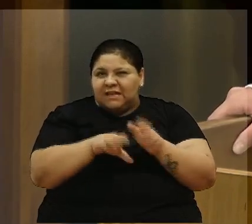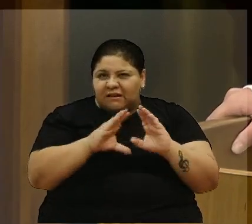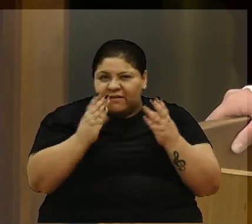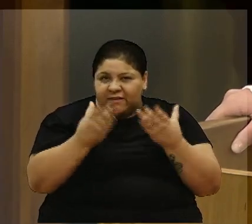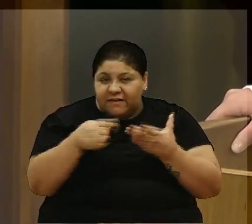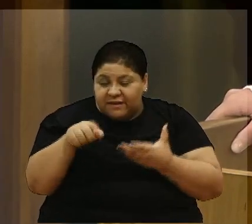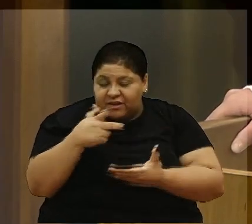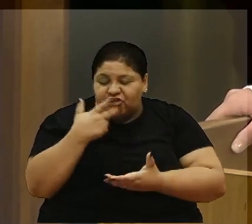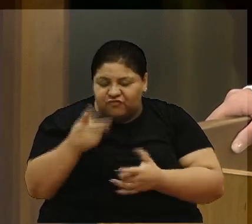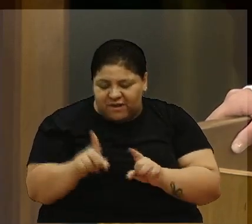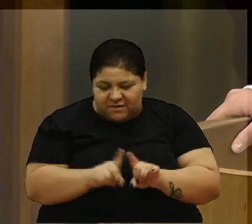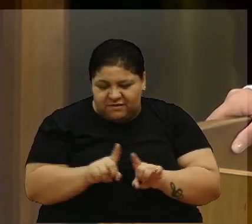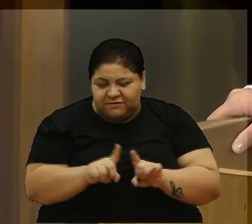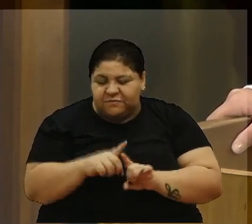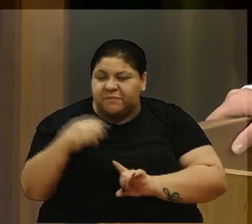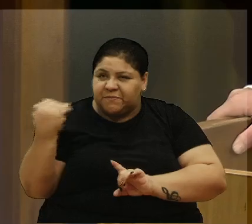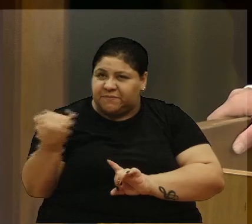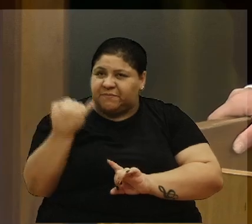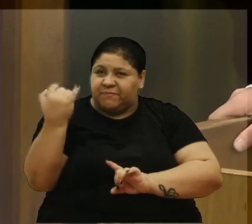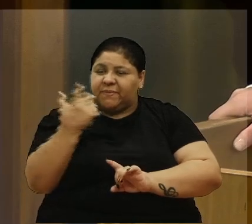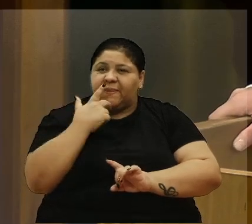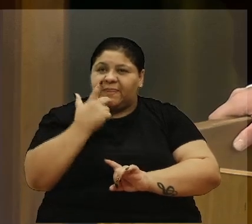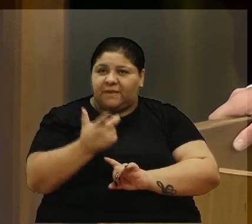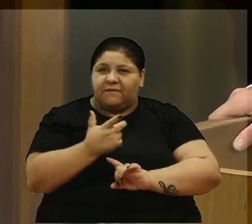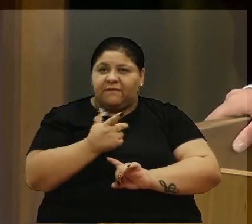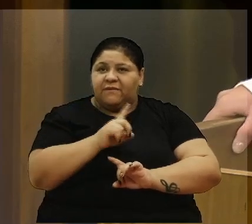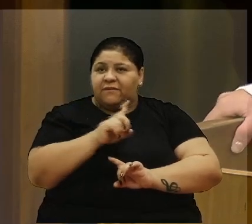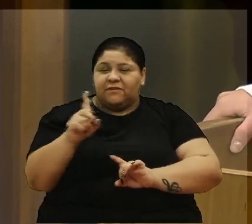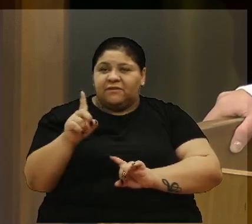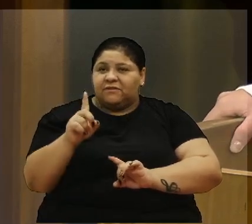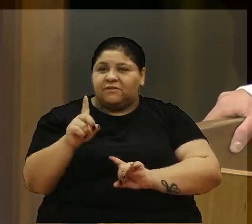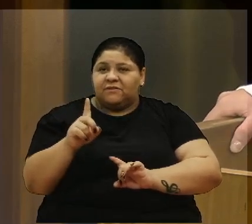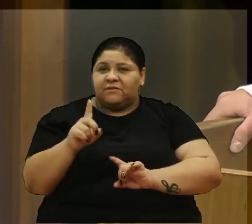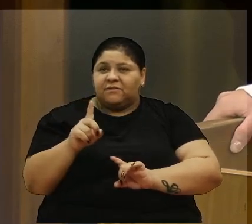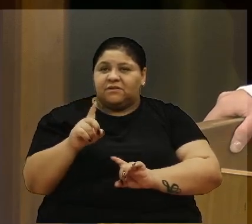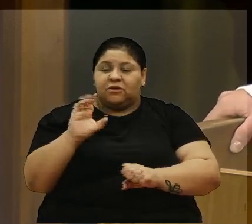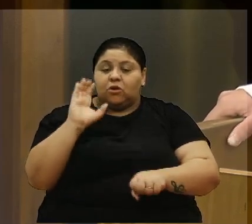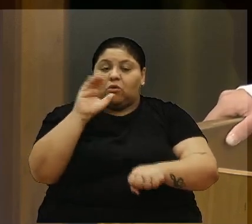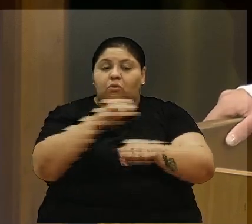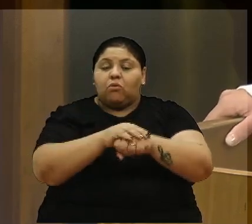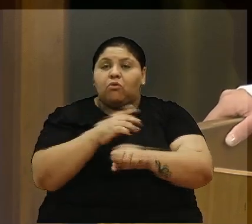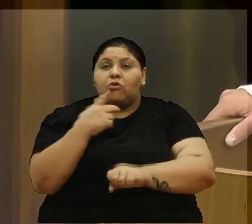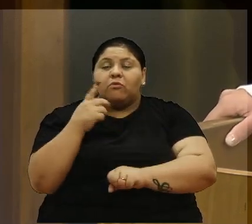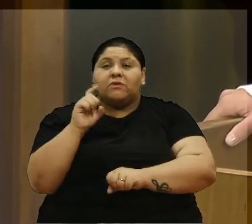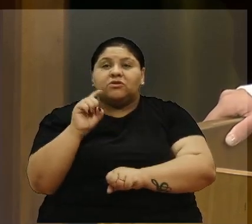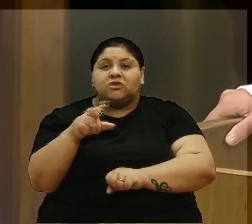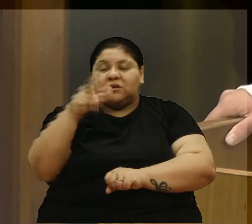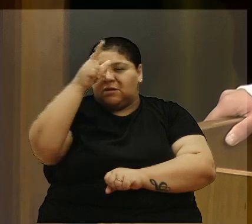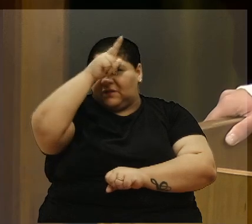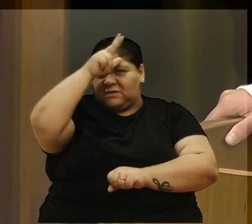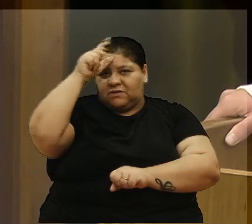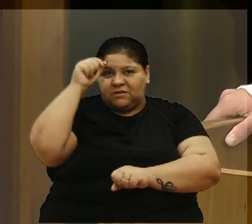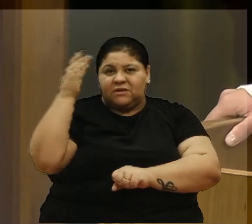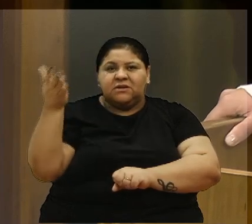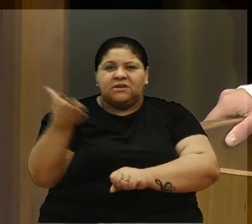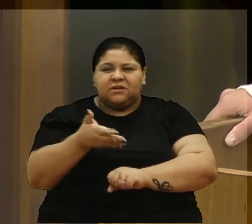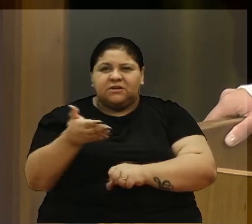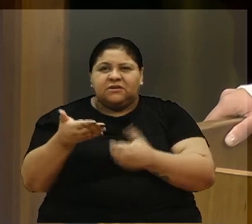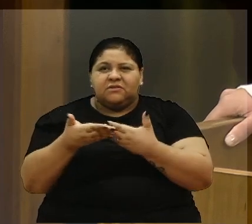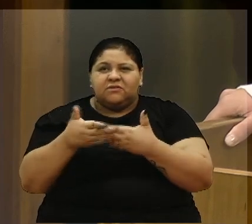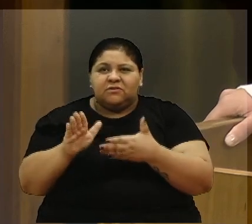gente coloca também, e é importante reforçar, que isso não é totalmente culpa apenas da prefeitura. Já foram